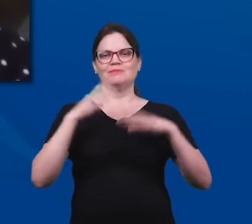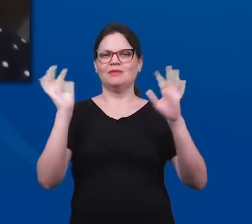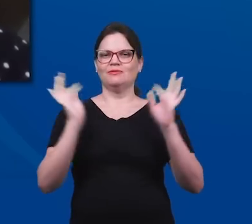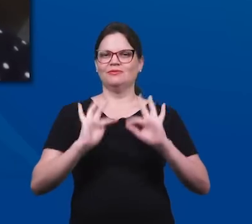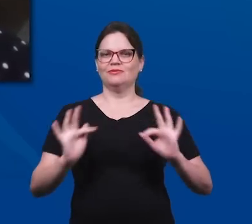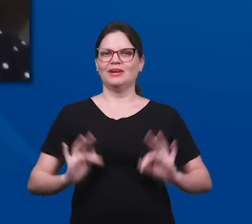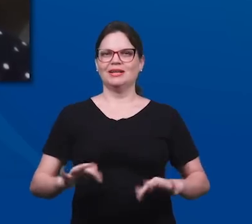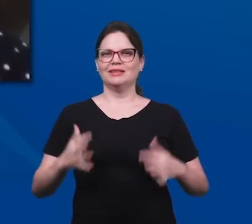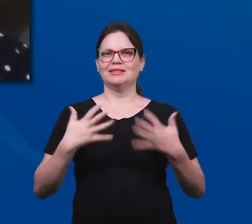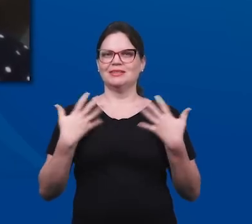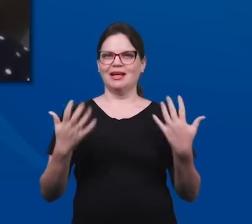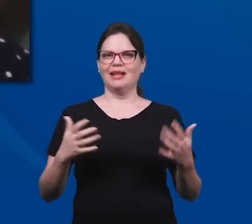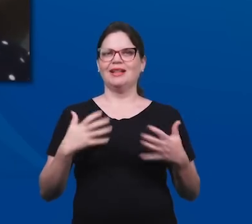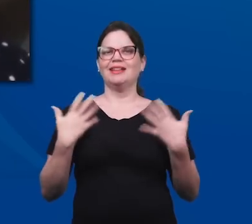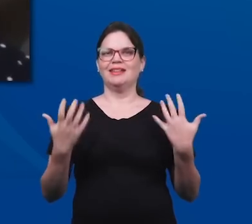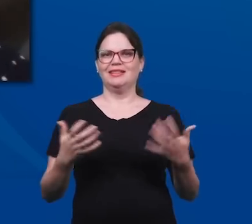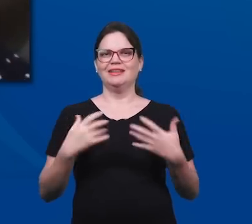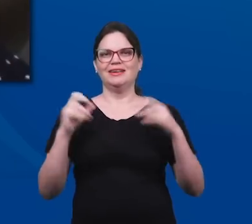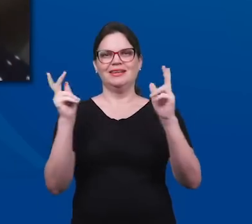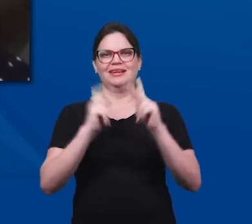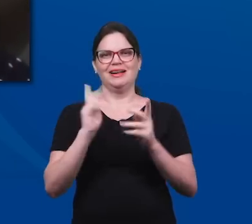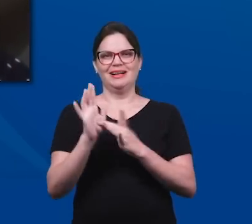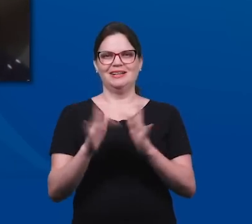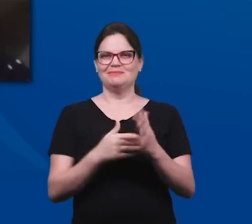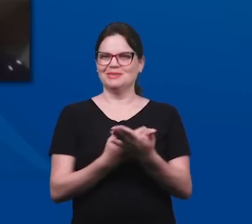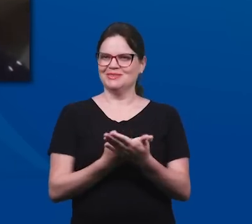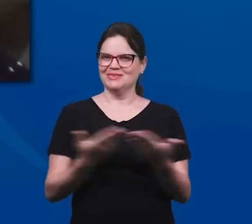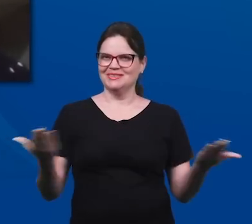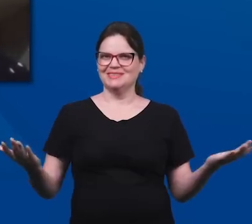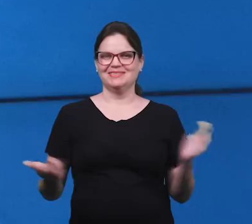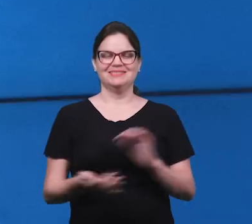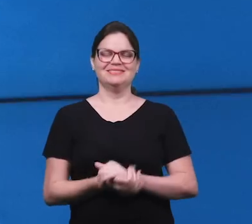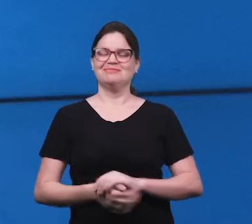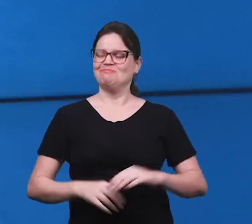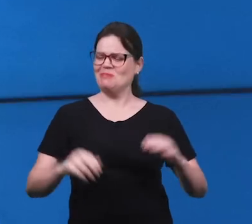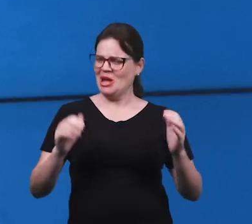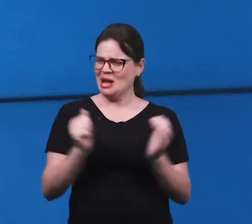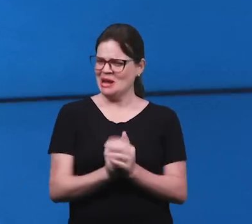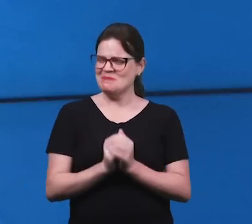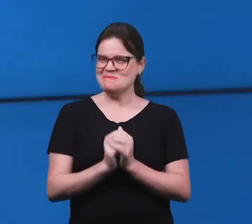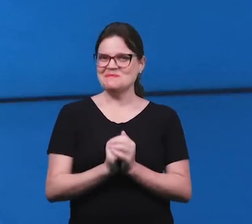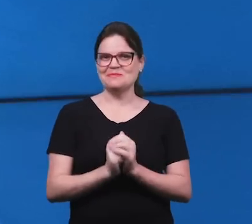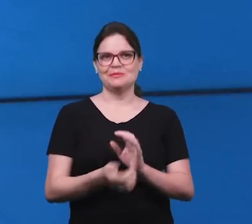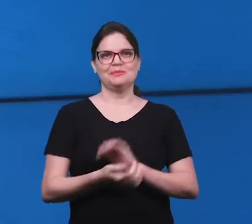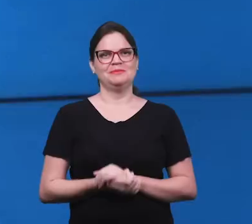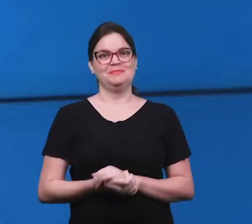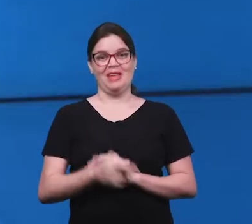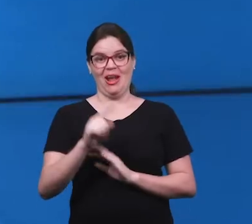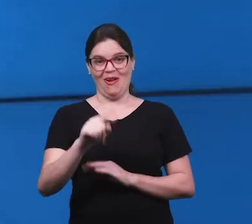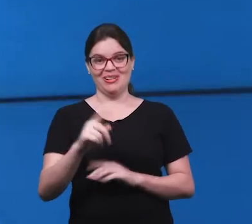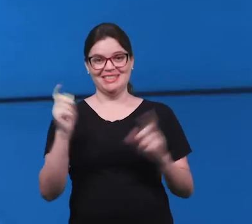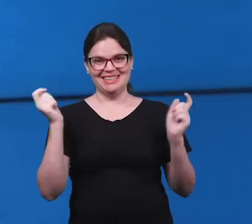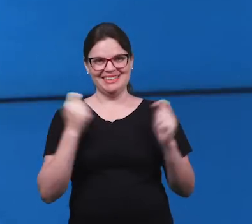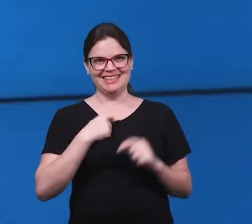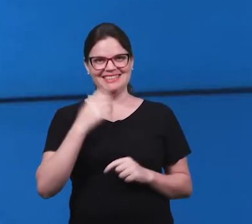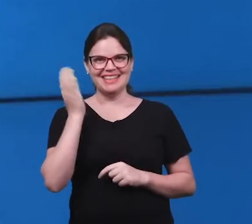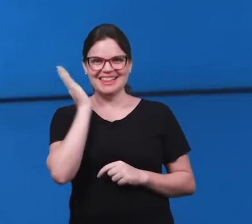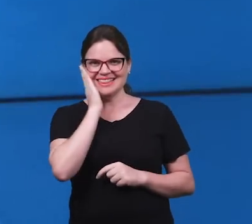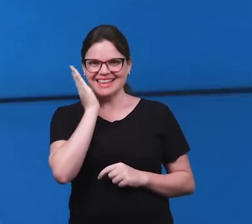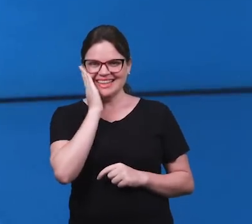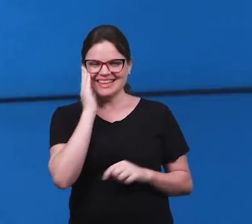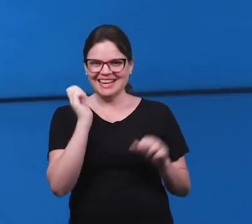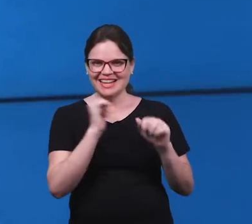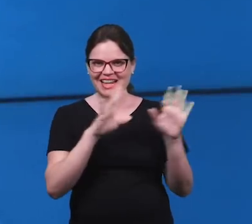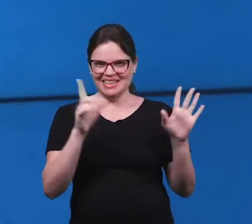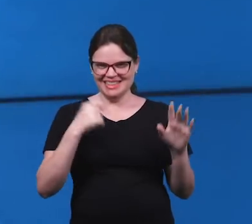alegre por isso. Paz do Senhor, irmãos. Amém, irmã Ézer. Agora a irmã está enxergando não só